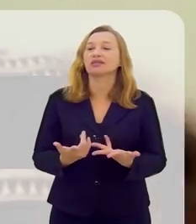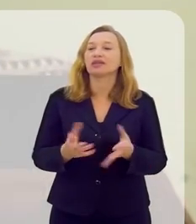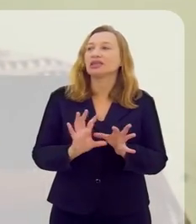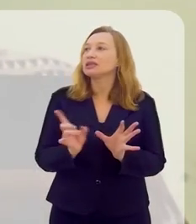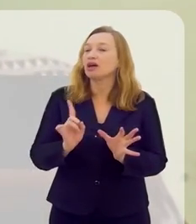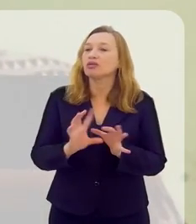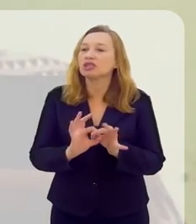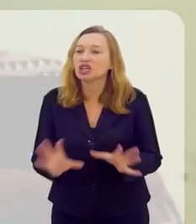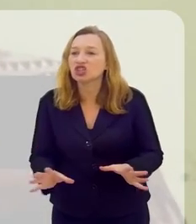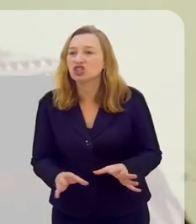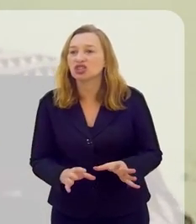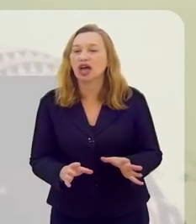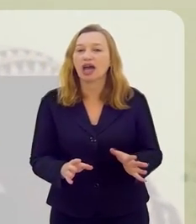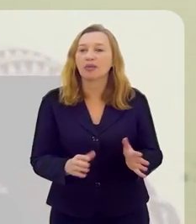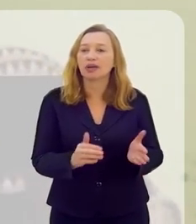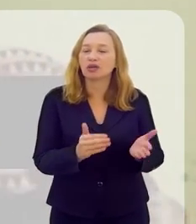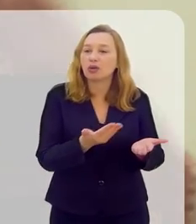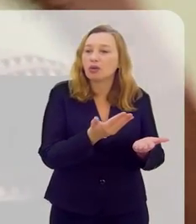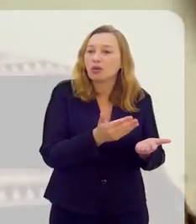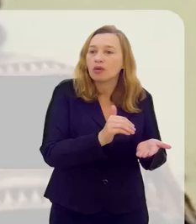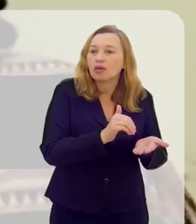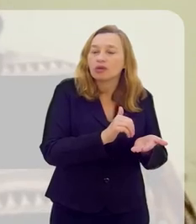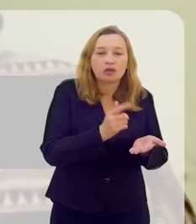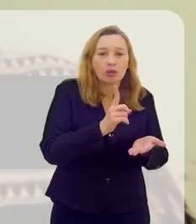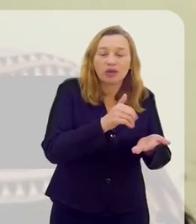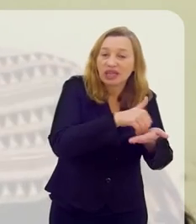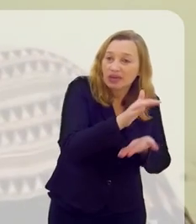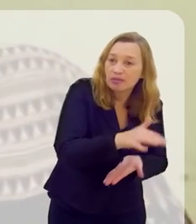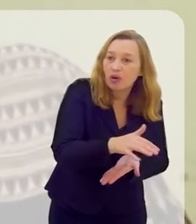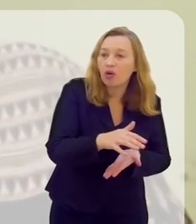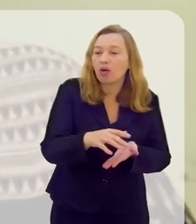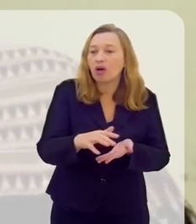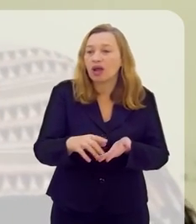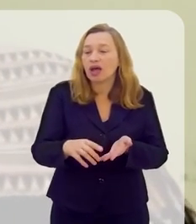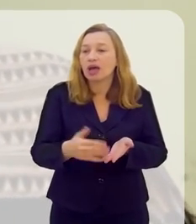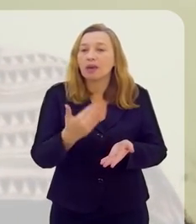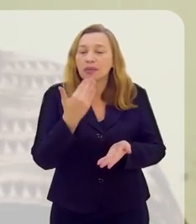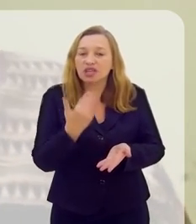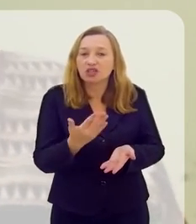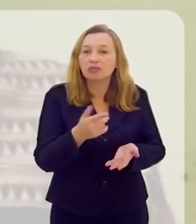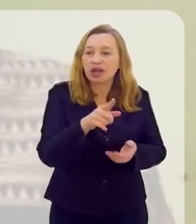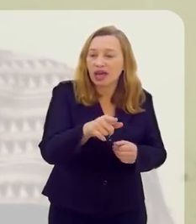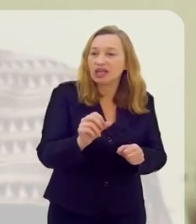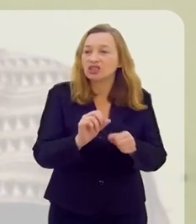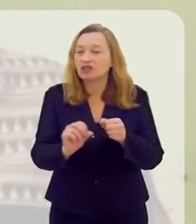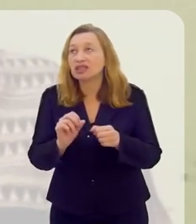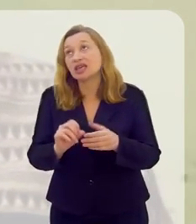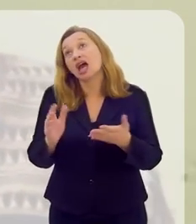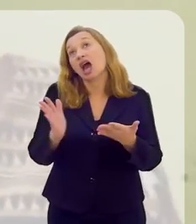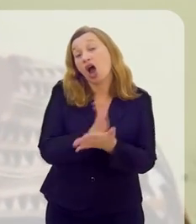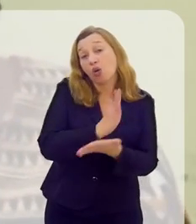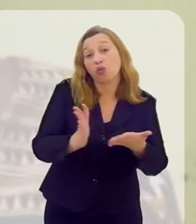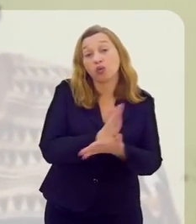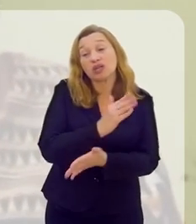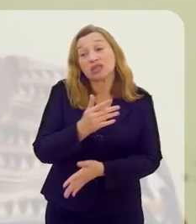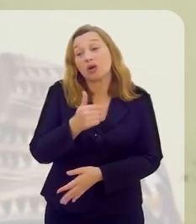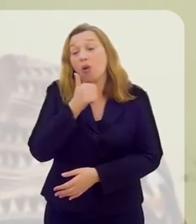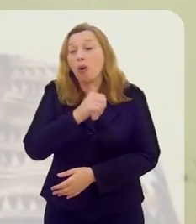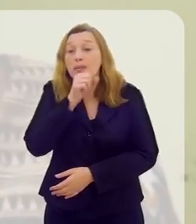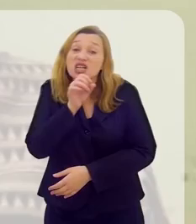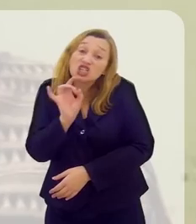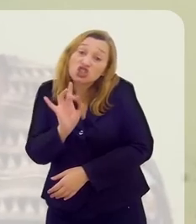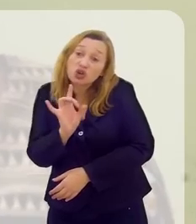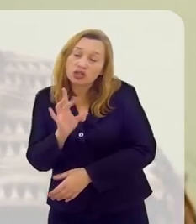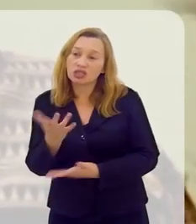deixar para não dispensá-las, está sempre dando alguma coisa para elas fazerem, que a maioria são mães solos. Então, quando eu piso no